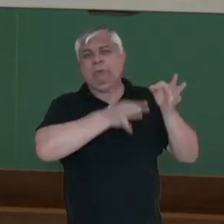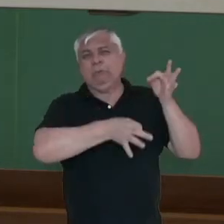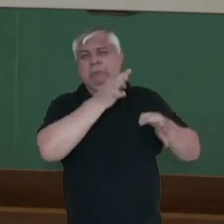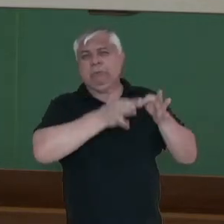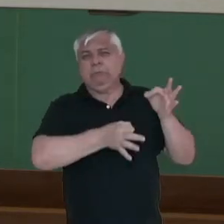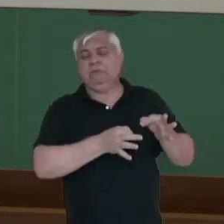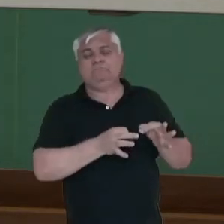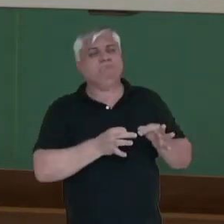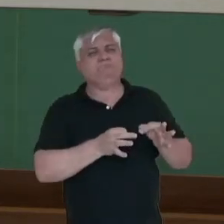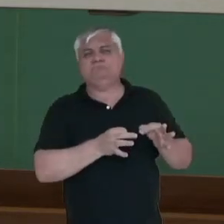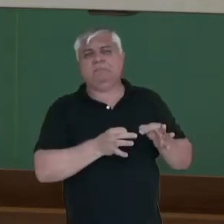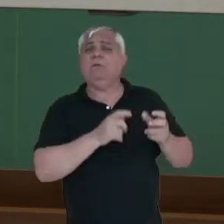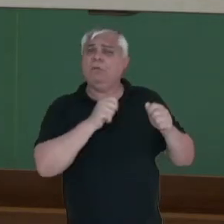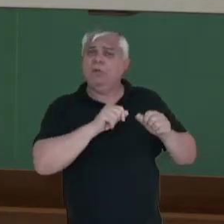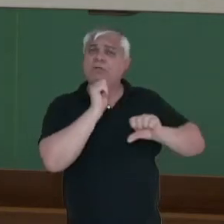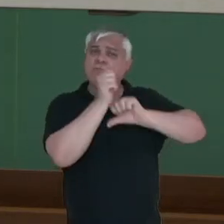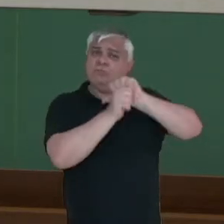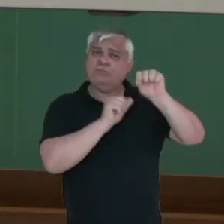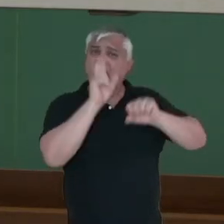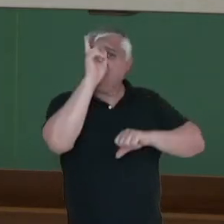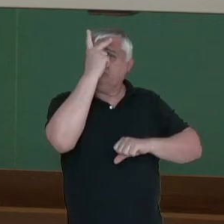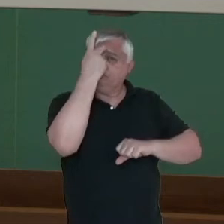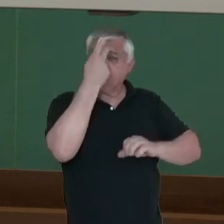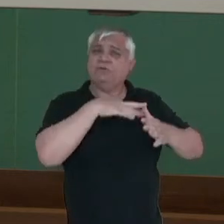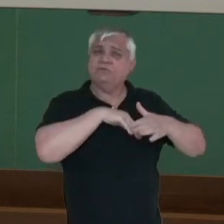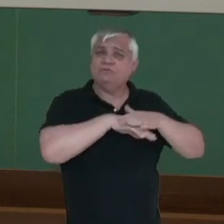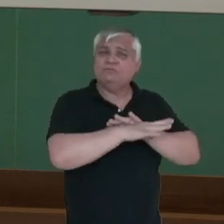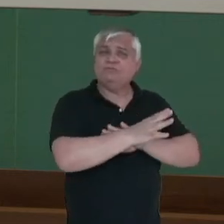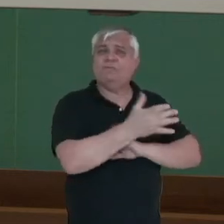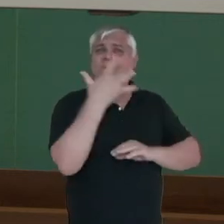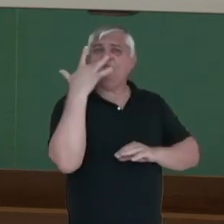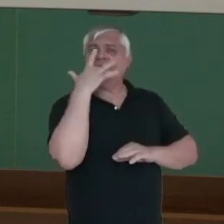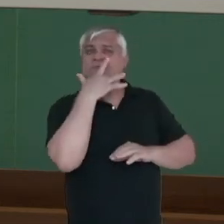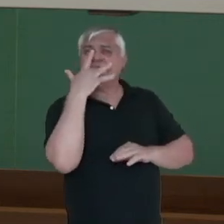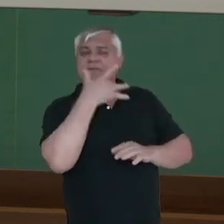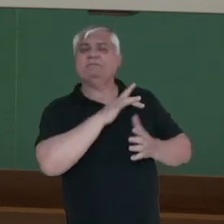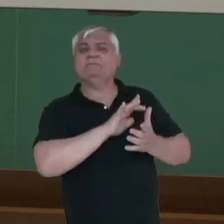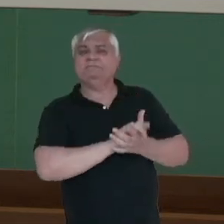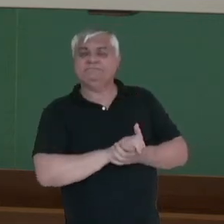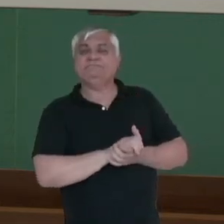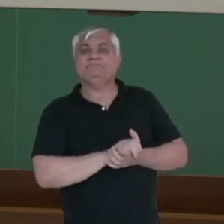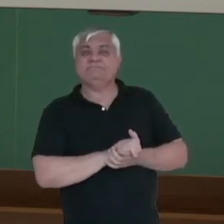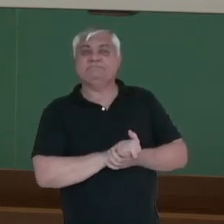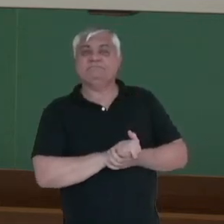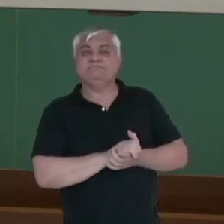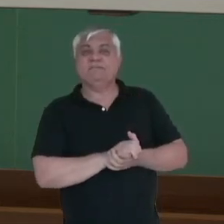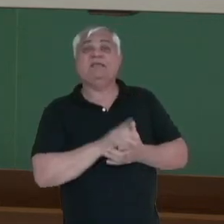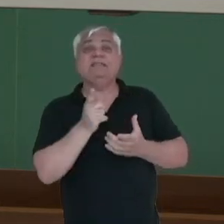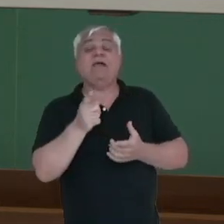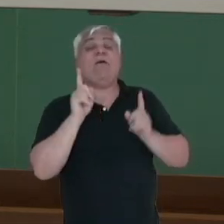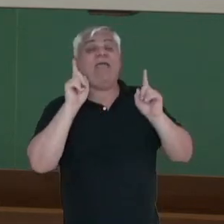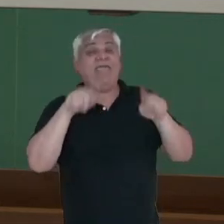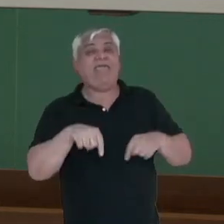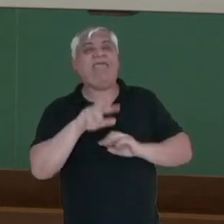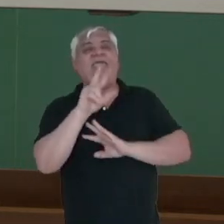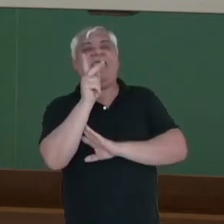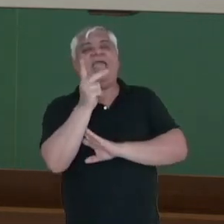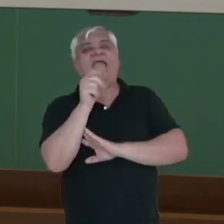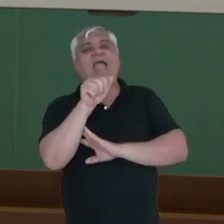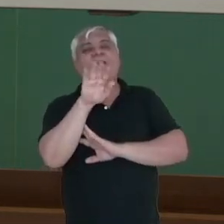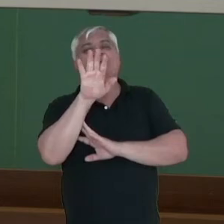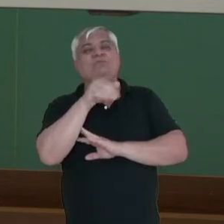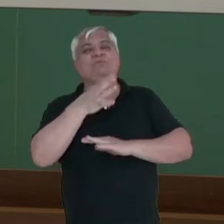necessariamente não vou gostar. E a gente costuma fazer essas inferências a partir do hábito. Por força